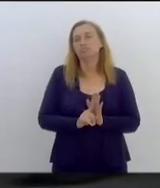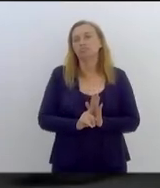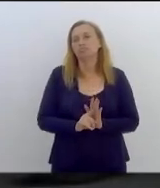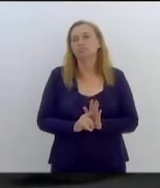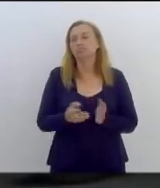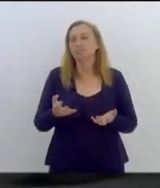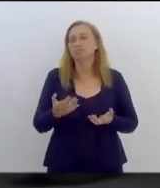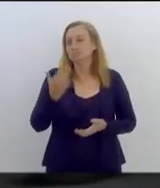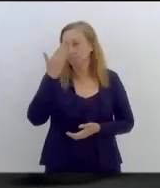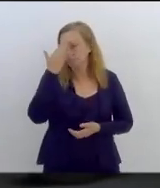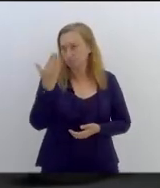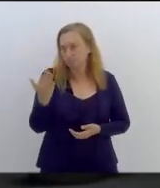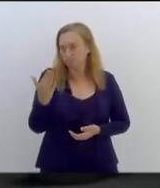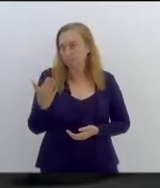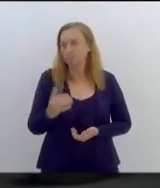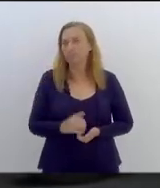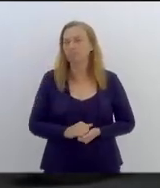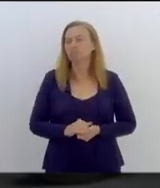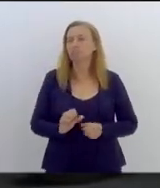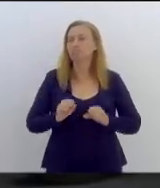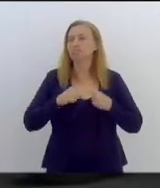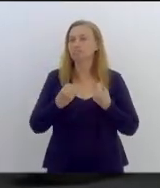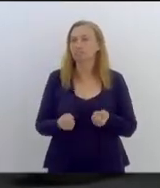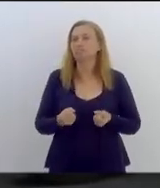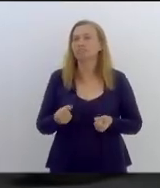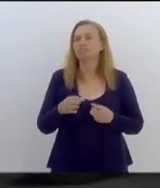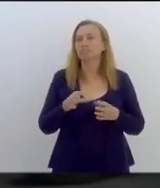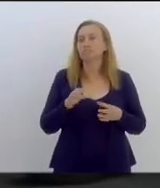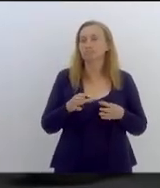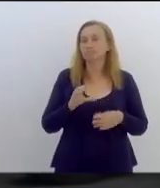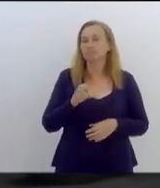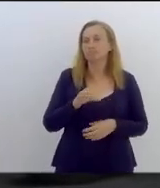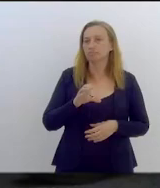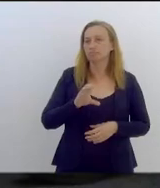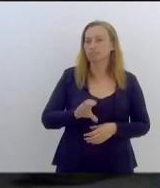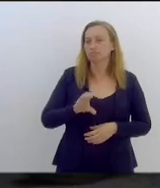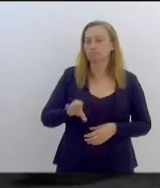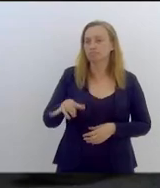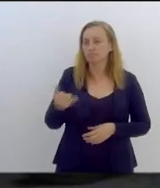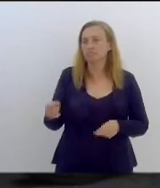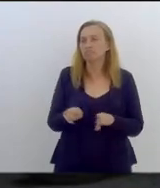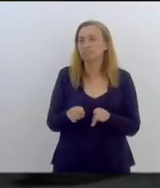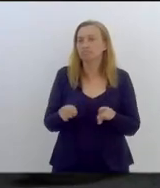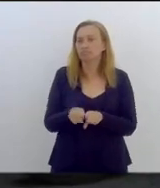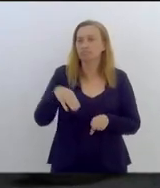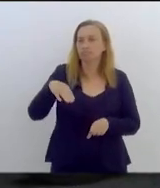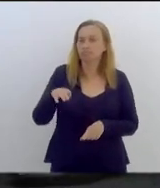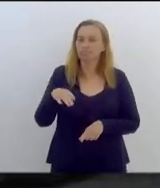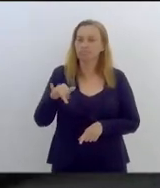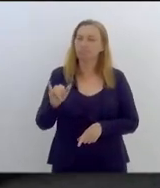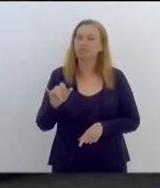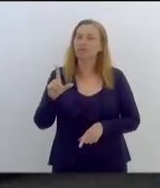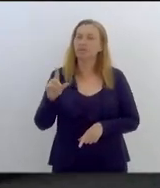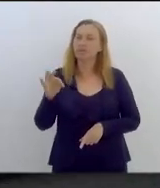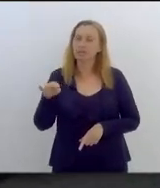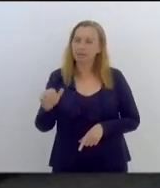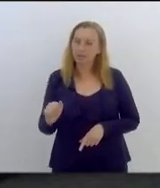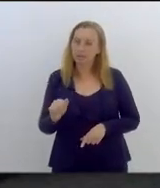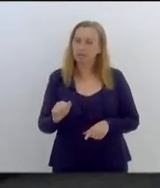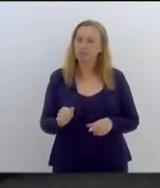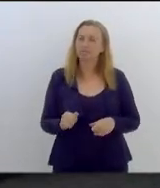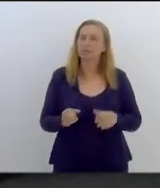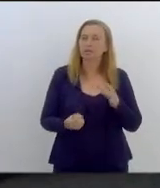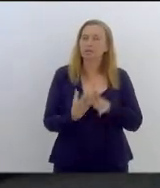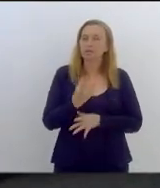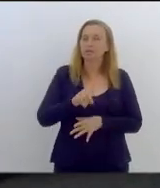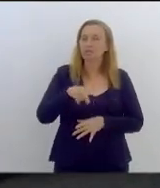qualquer maneira, agradecer imensamente o esforço da CCJ e da Milena, que, de alguma maneira, tiraram esse ponto e criaram